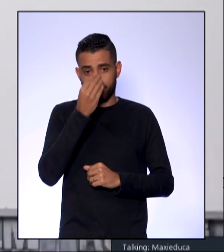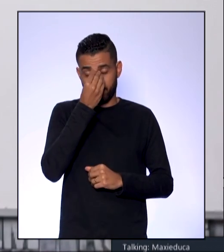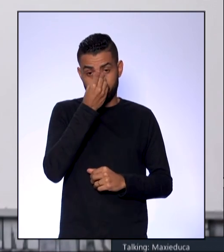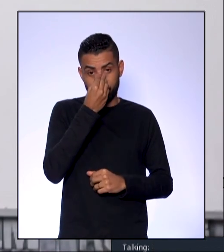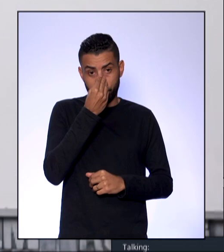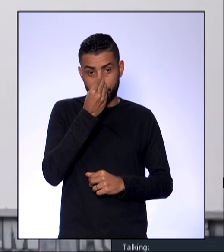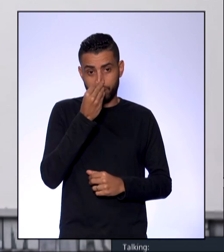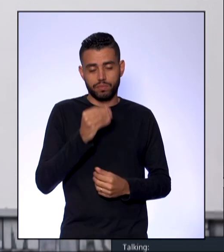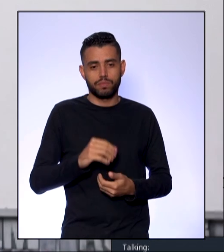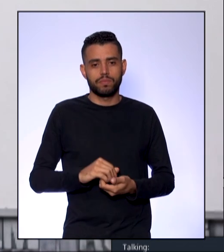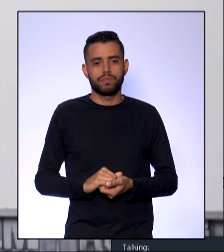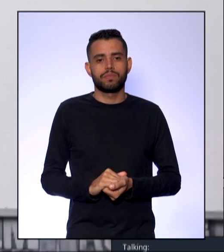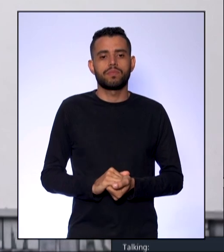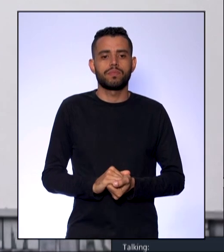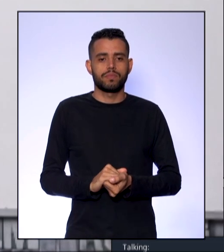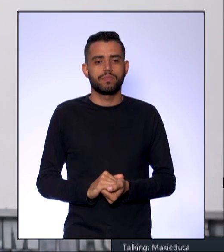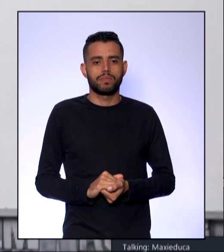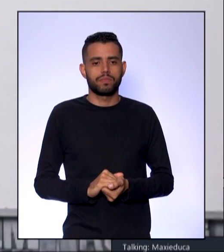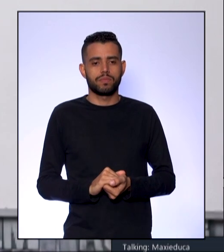Os